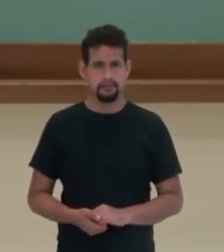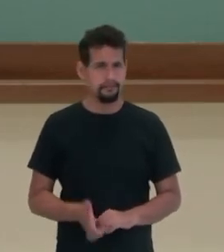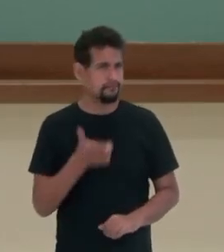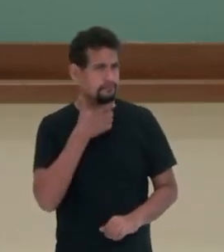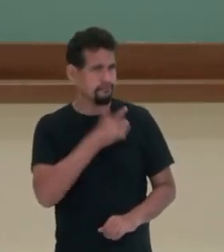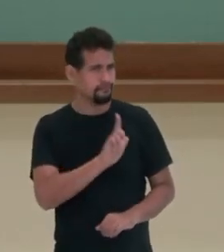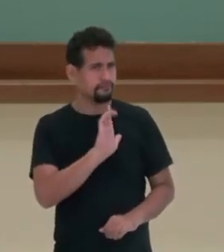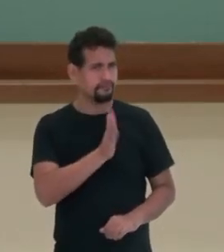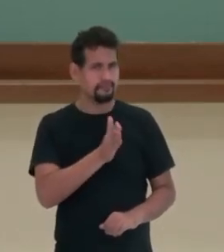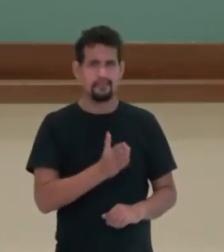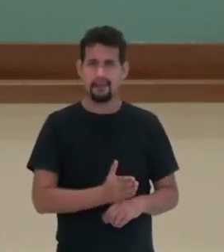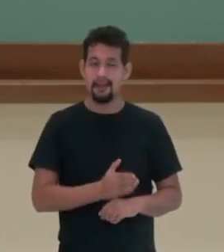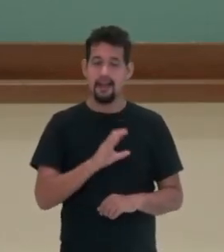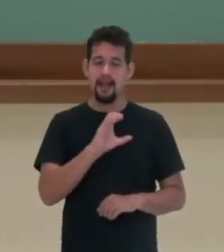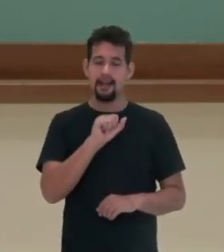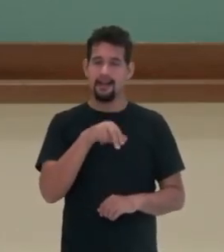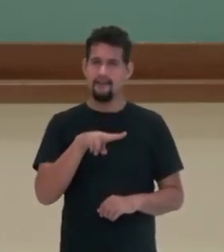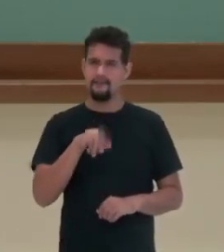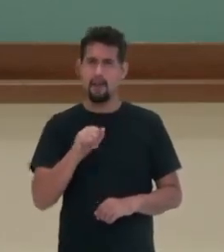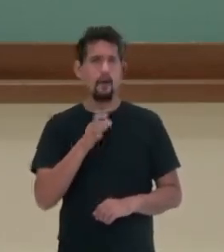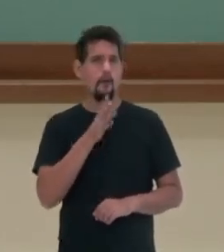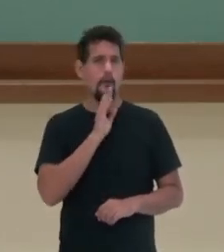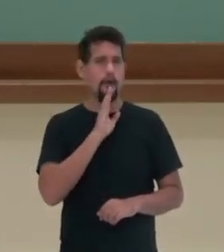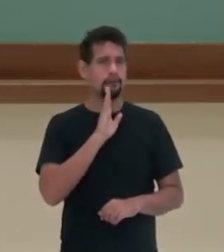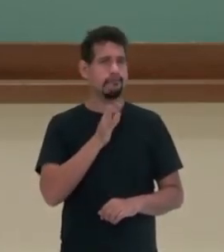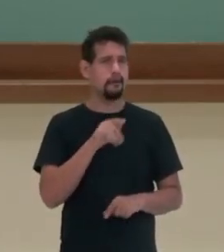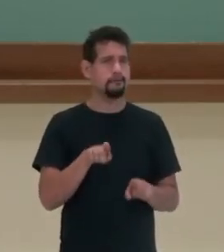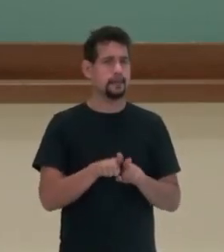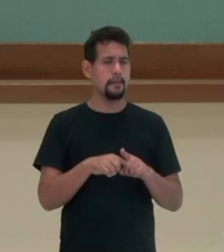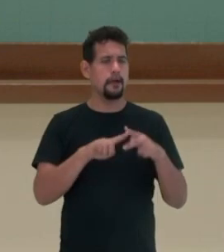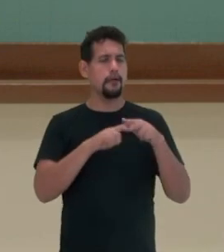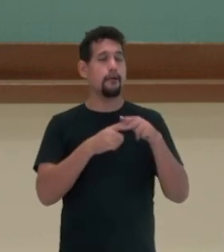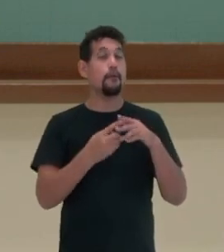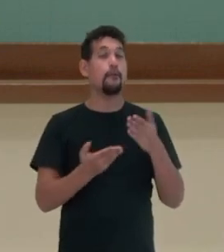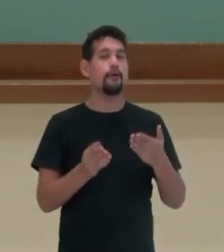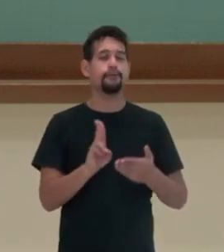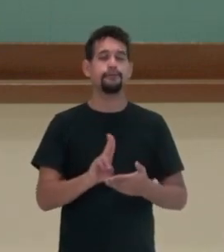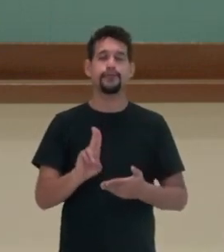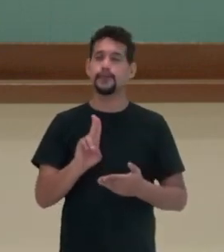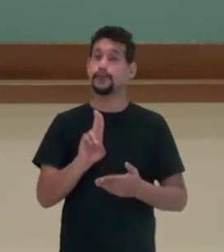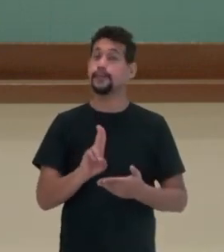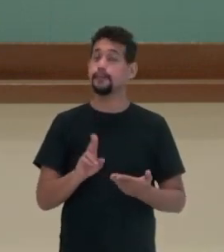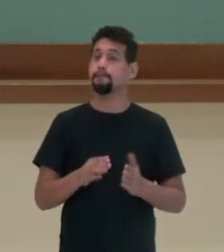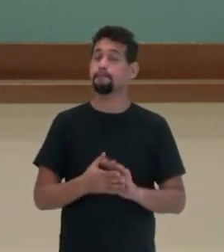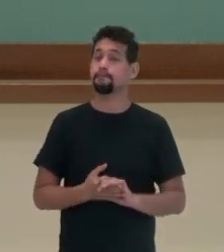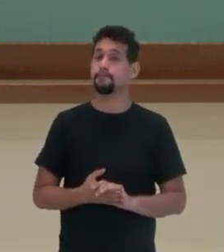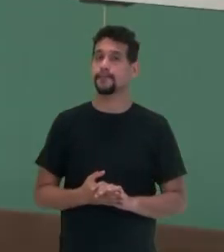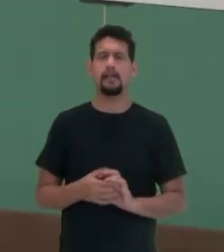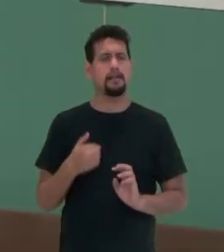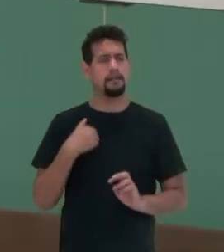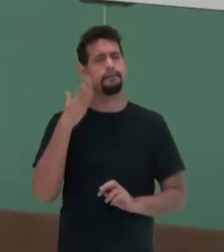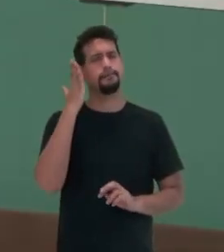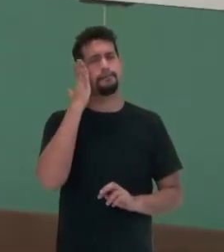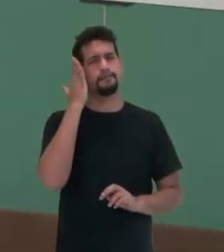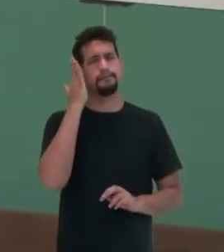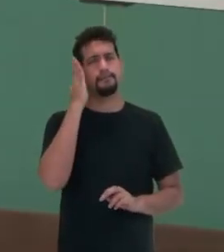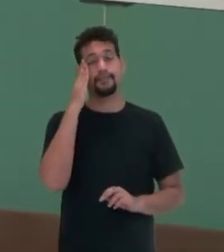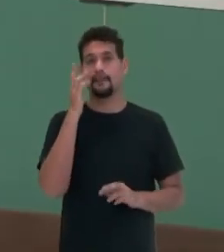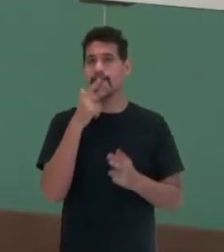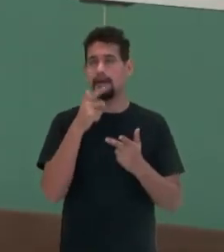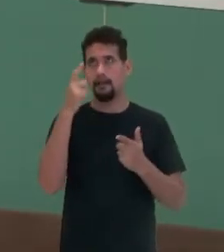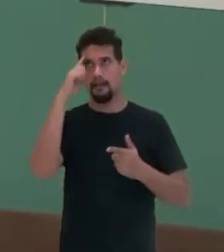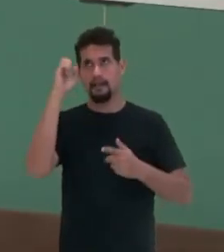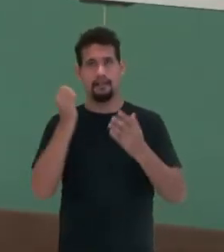Conseguiram entrar no Canva, conhecer lá a ferramenta? Então, eu sei que muitos são